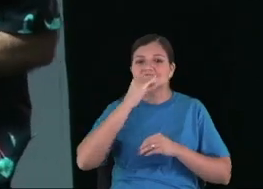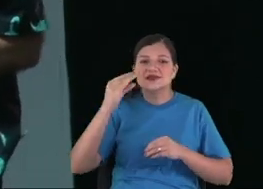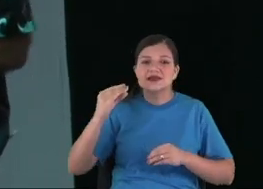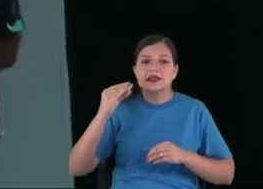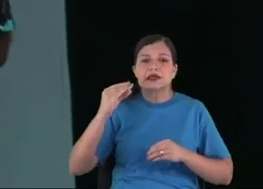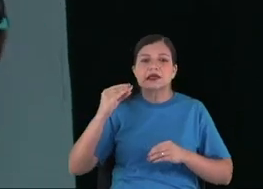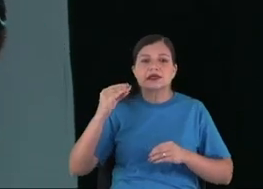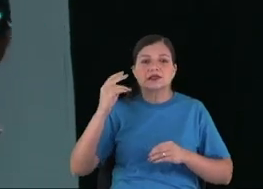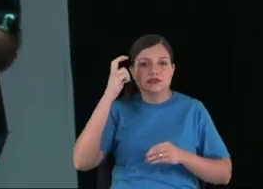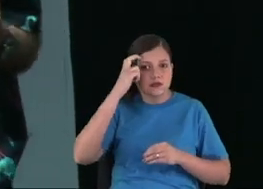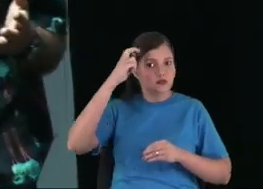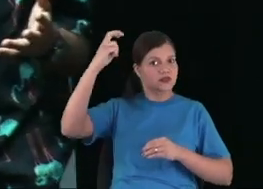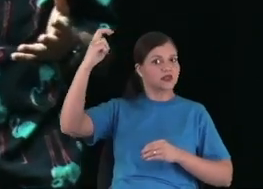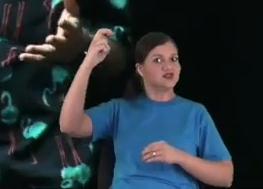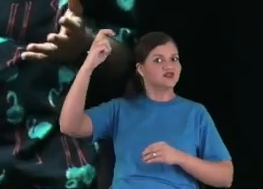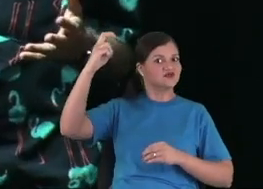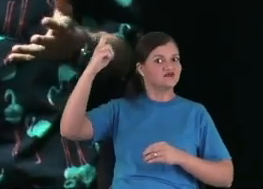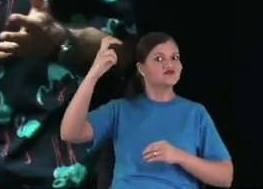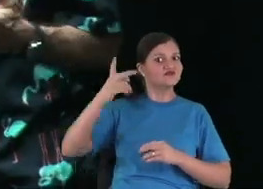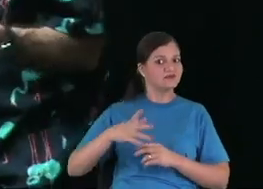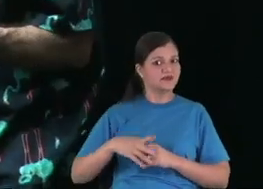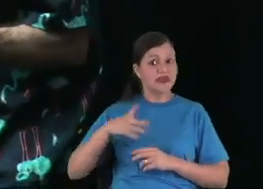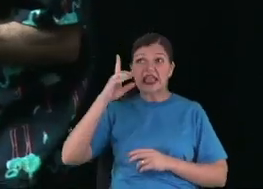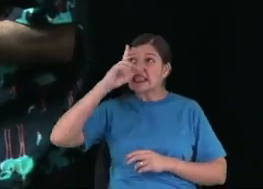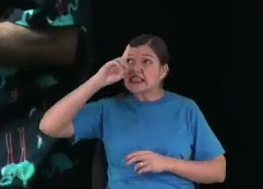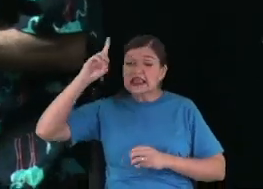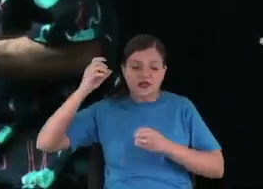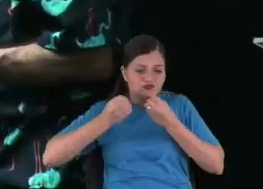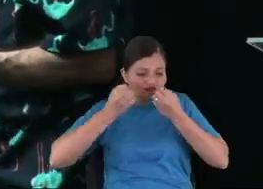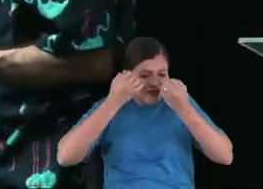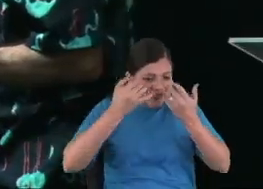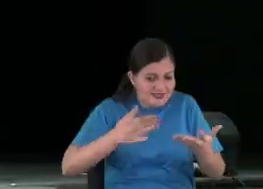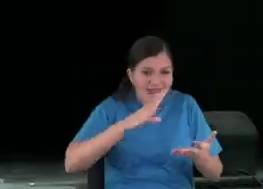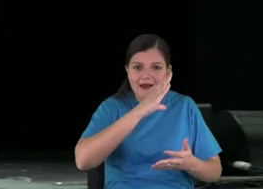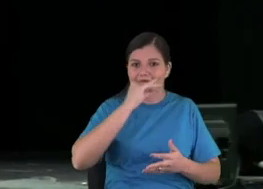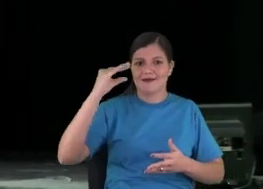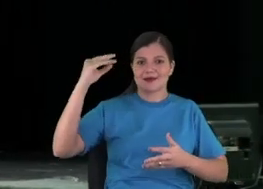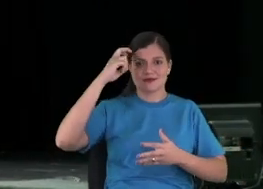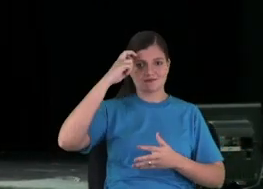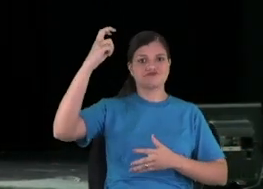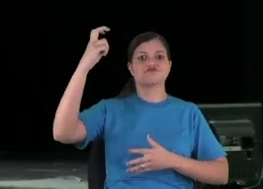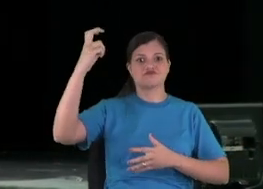subestimam a inteligência que Deus dá a crianças.